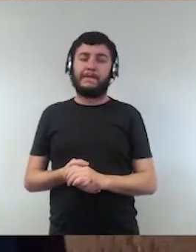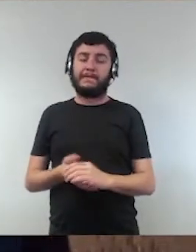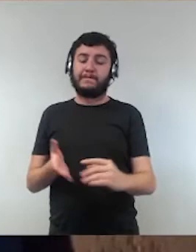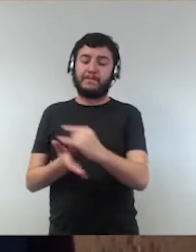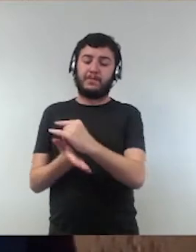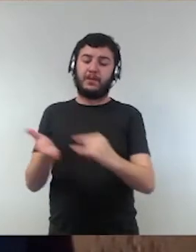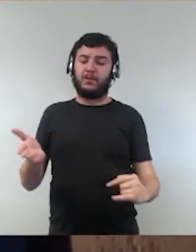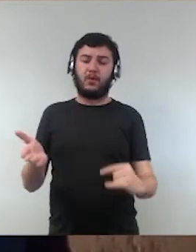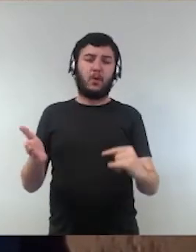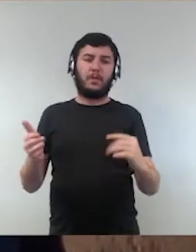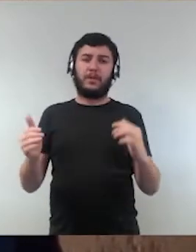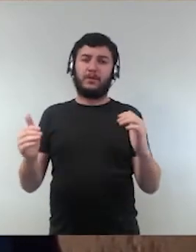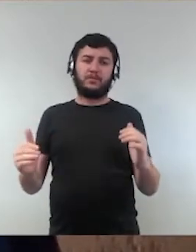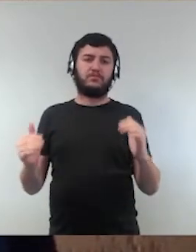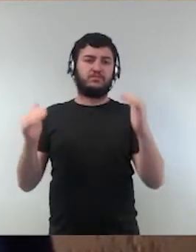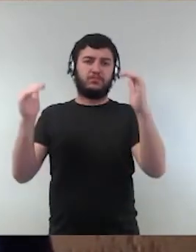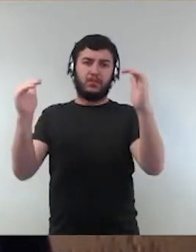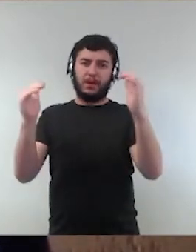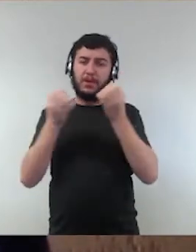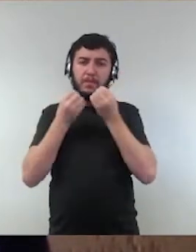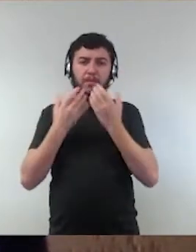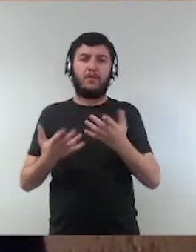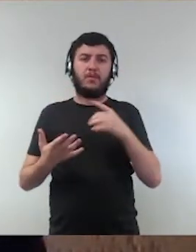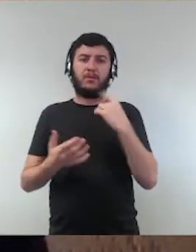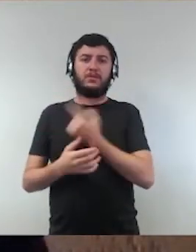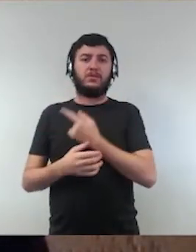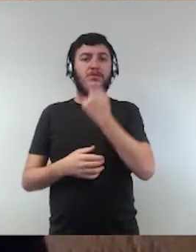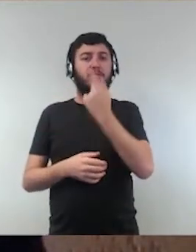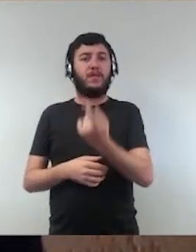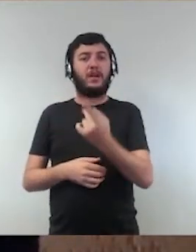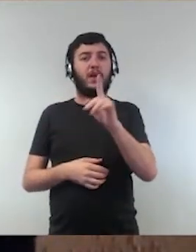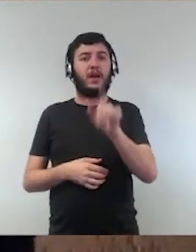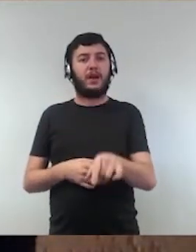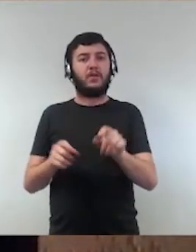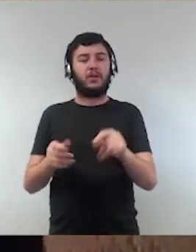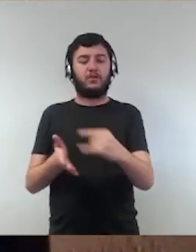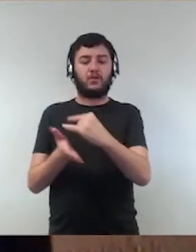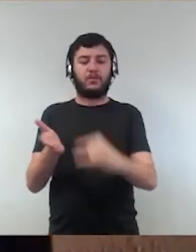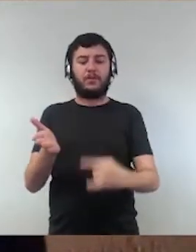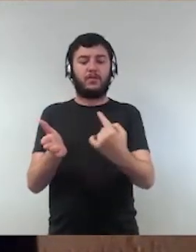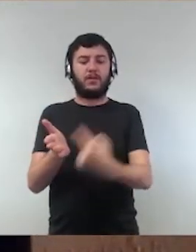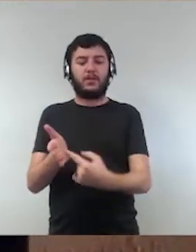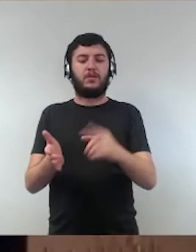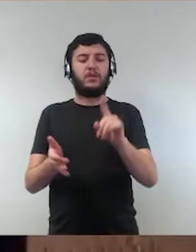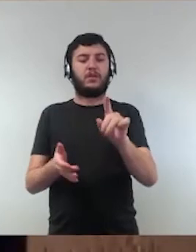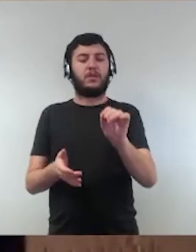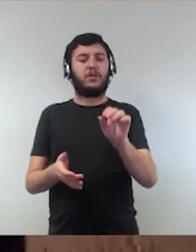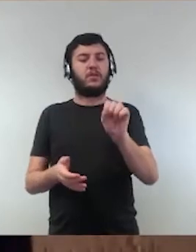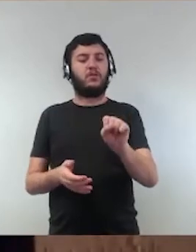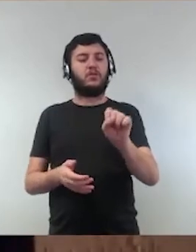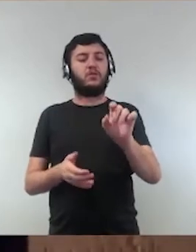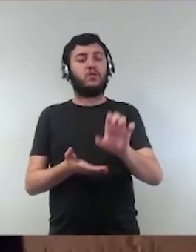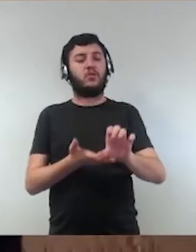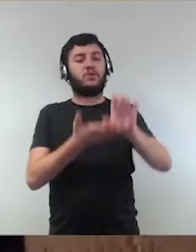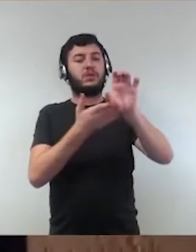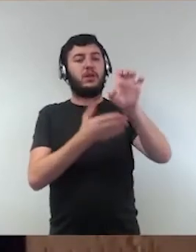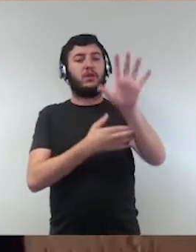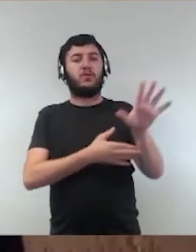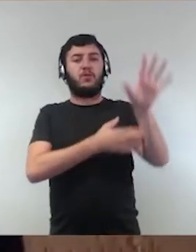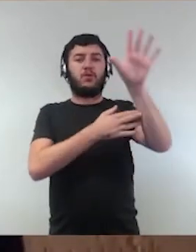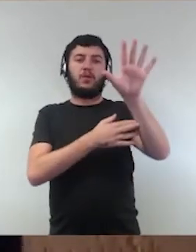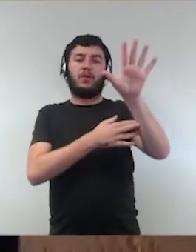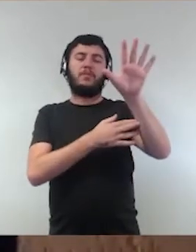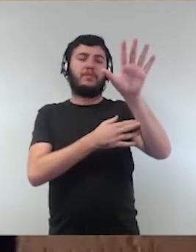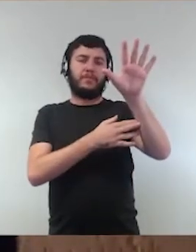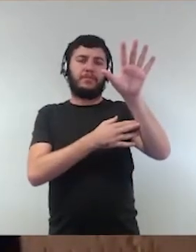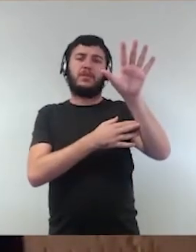maior porte, grande porte, que vale a pena ser mencionado, é a Convenção 108 do Conselho da Europa, de 1981, que